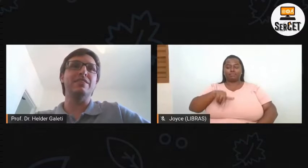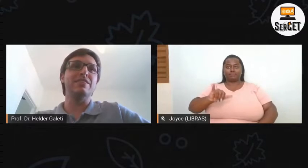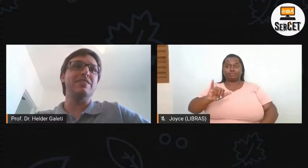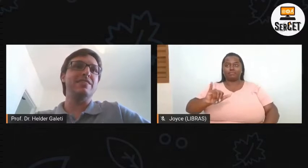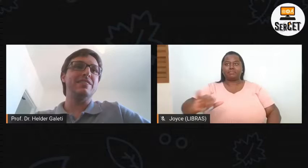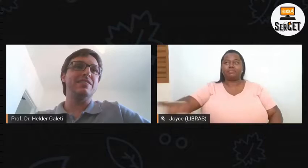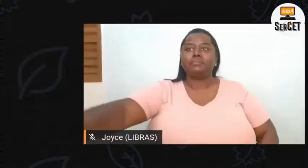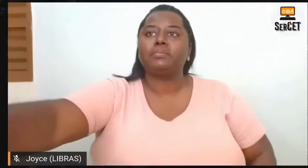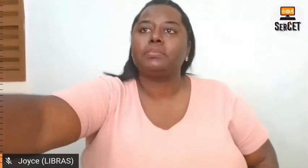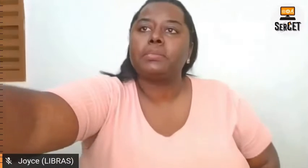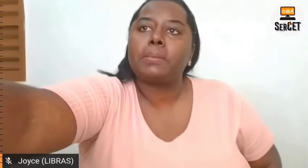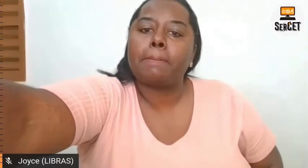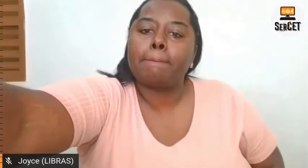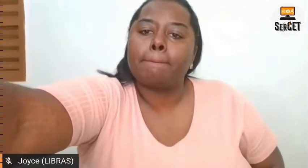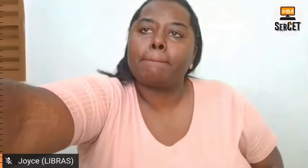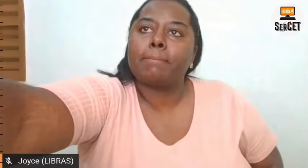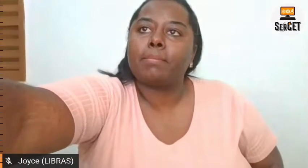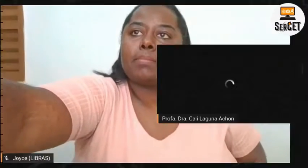Obrigado.